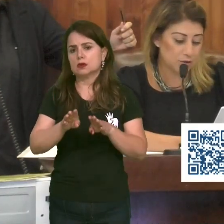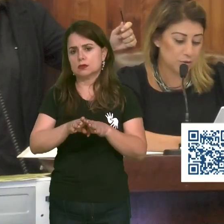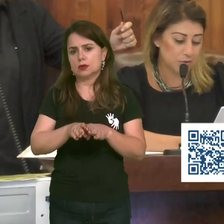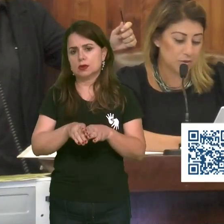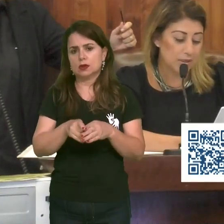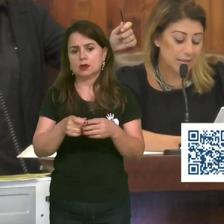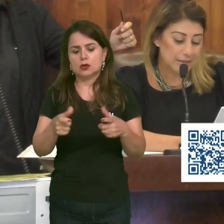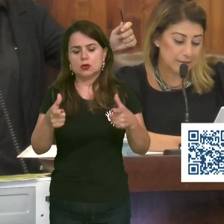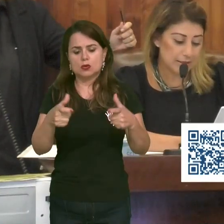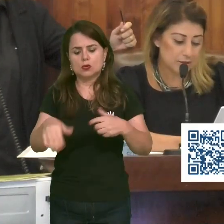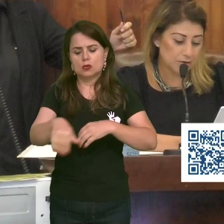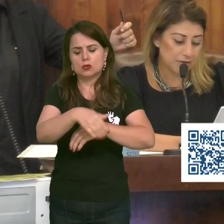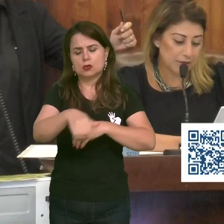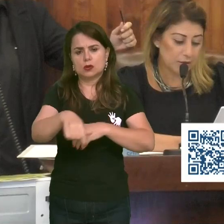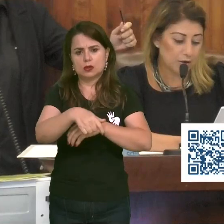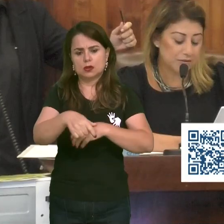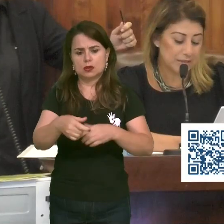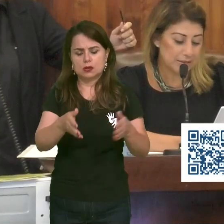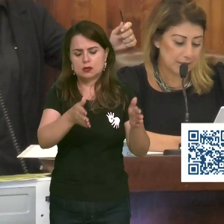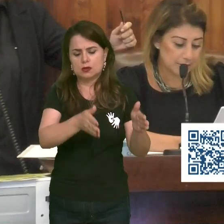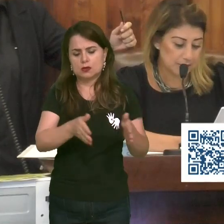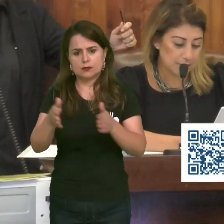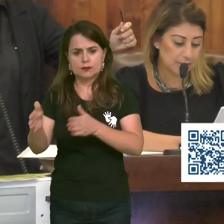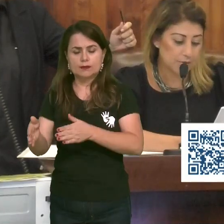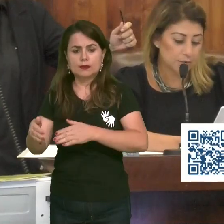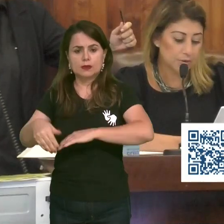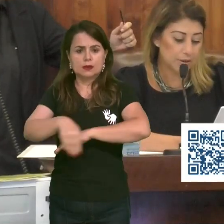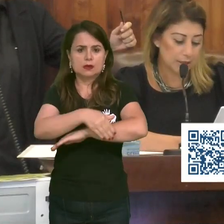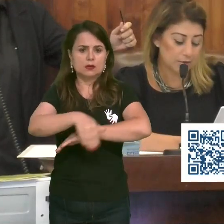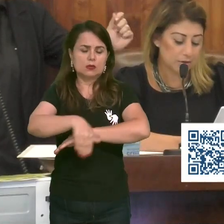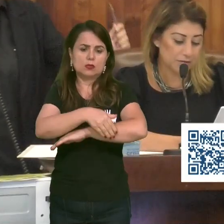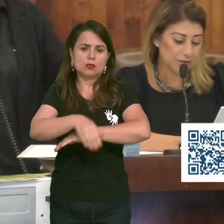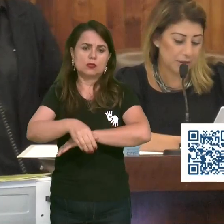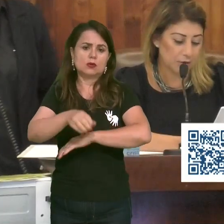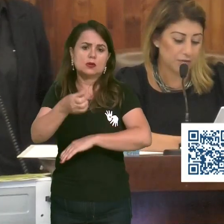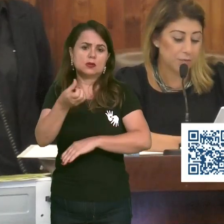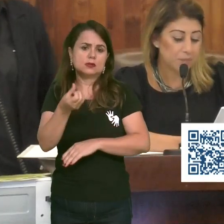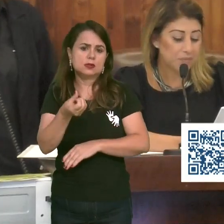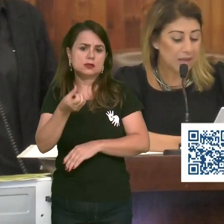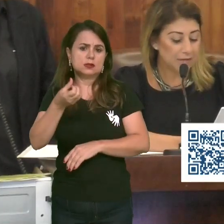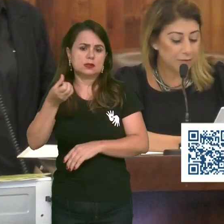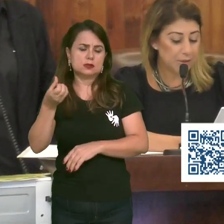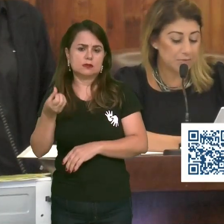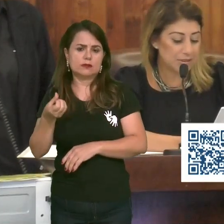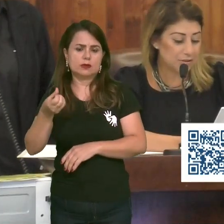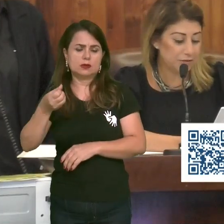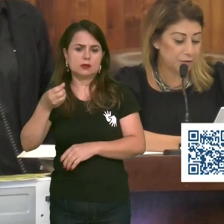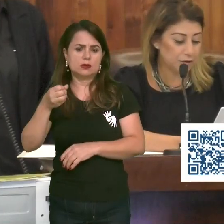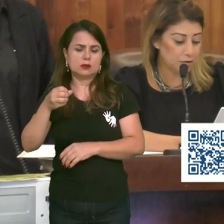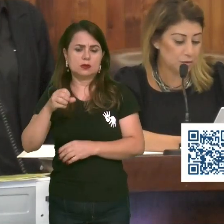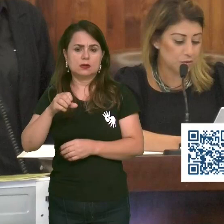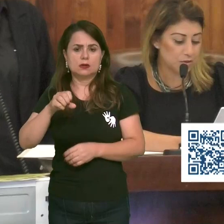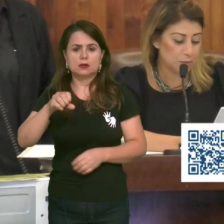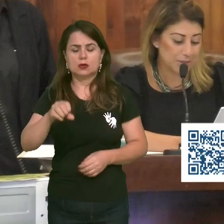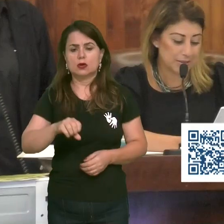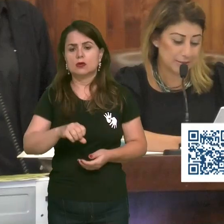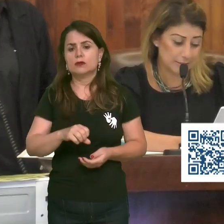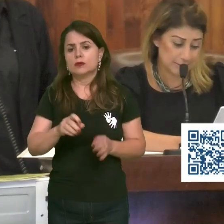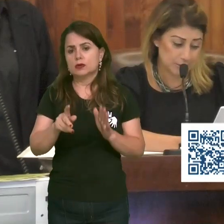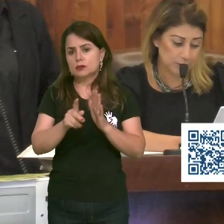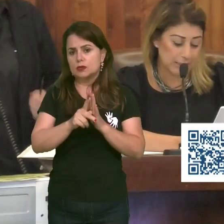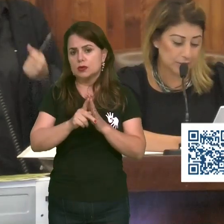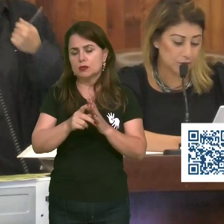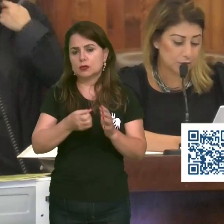compreende os números 699 631 599 afirmamos que defronte